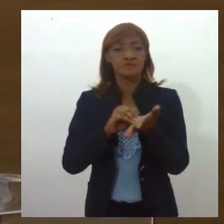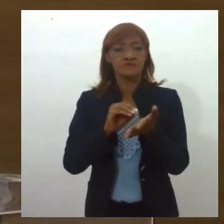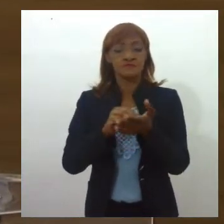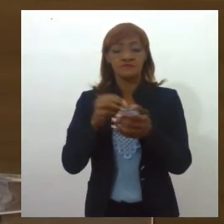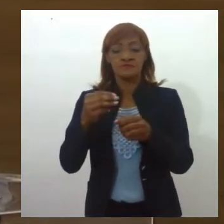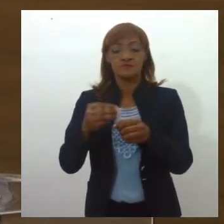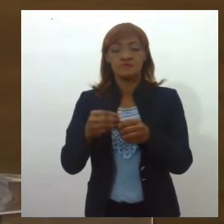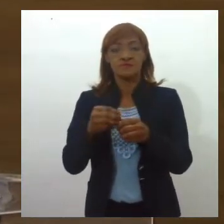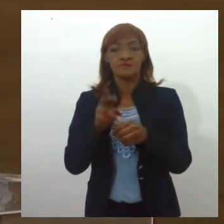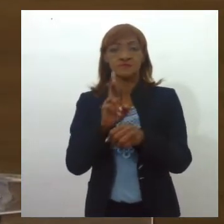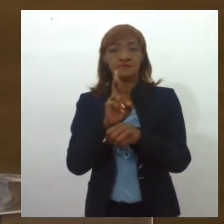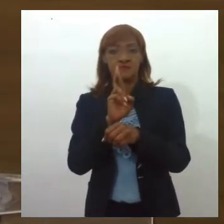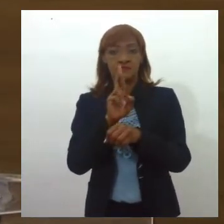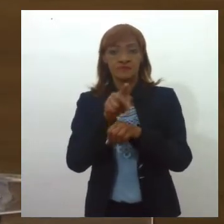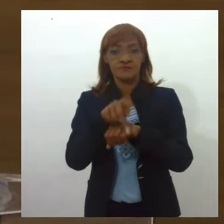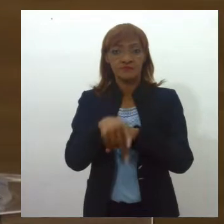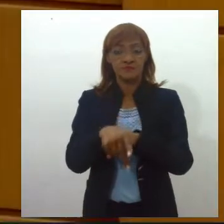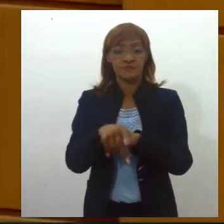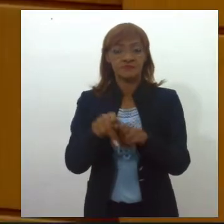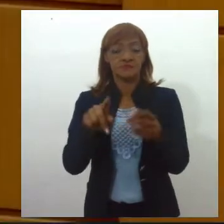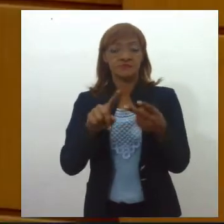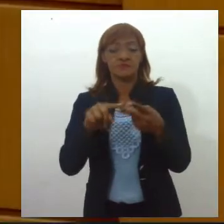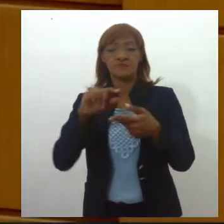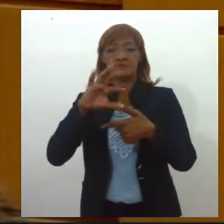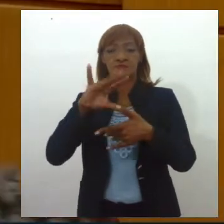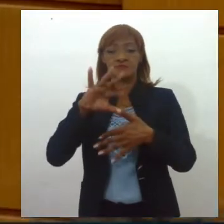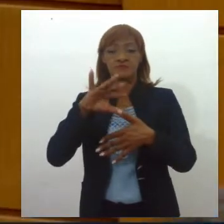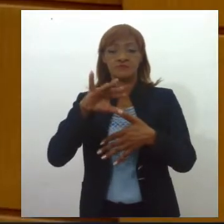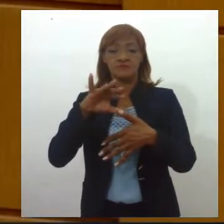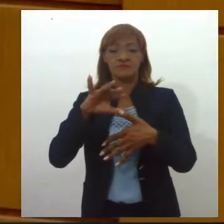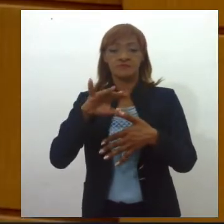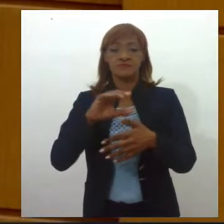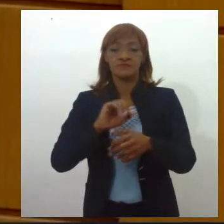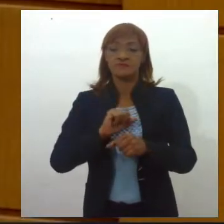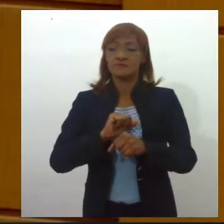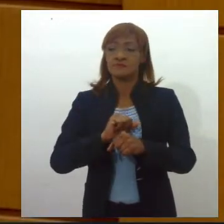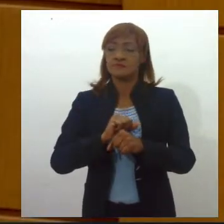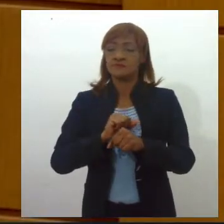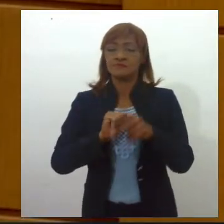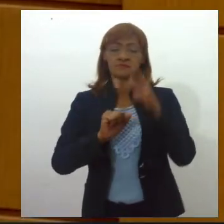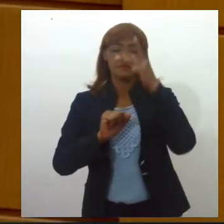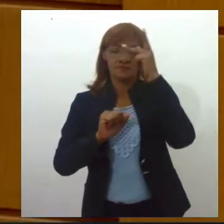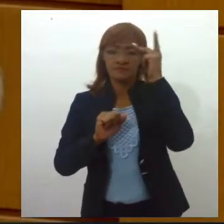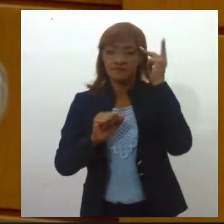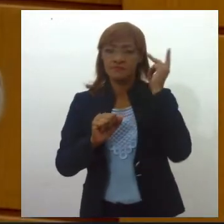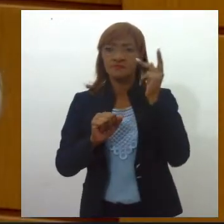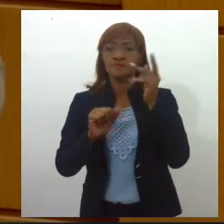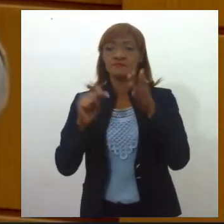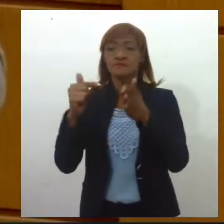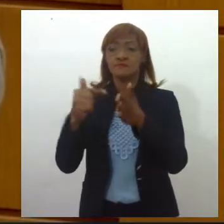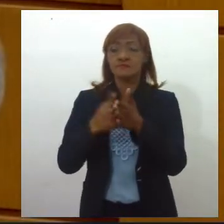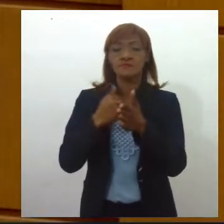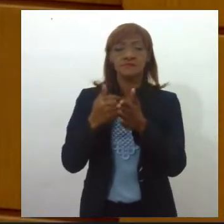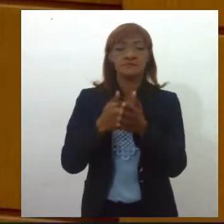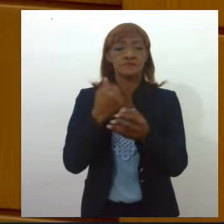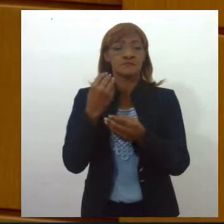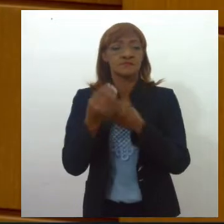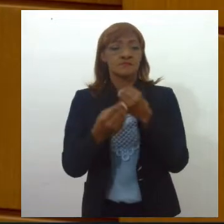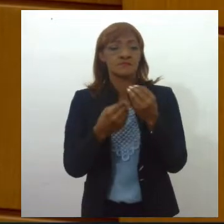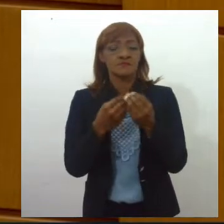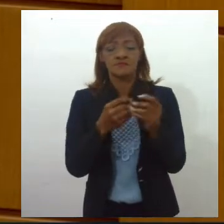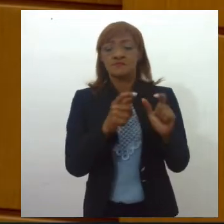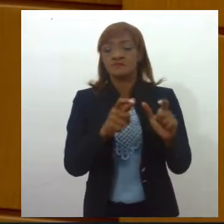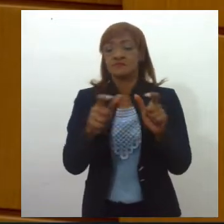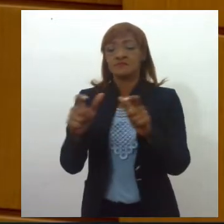e também no município de Nossa Senhora da Glória. Várias pessoas questionando o abastecimento de água em várias